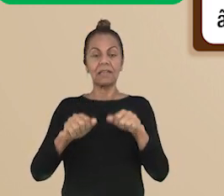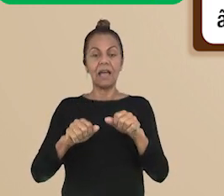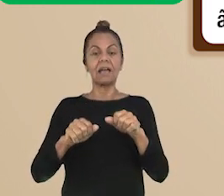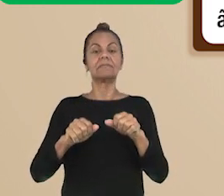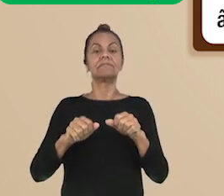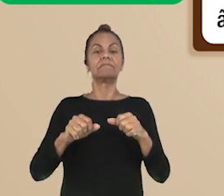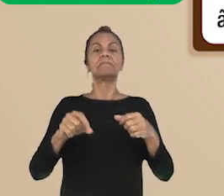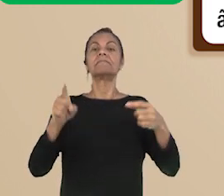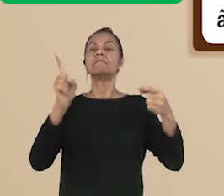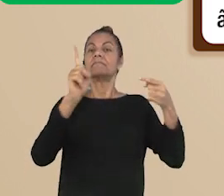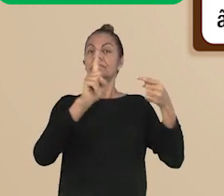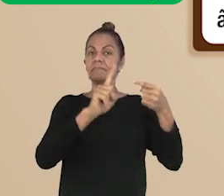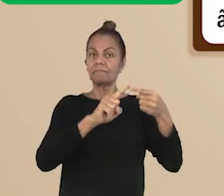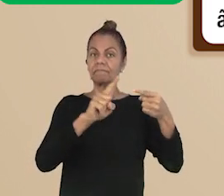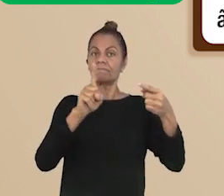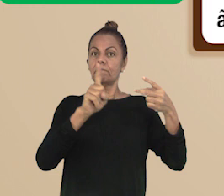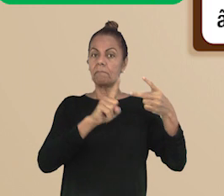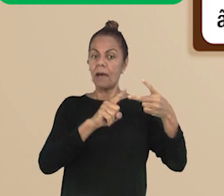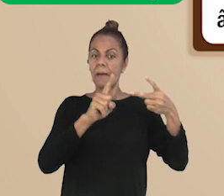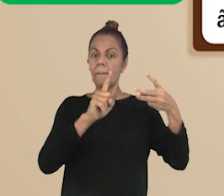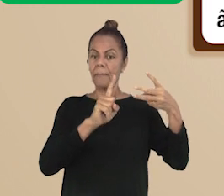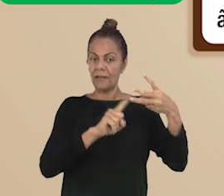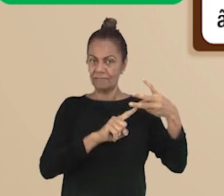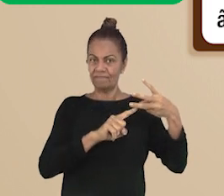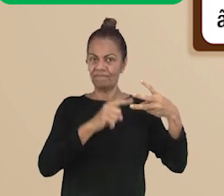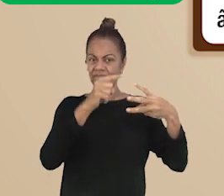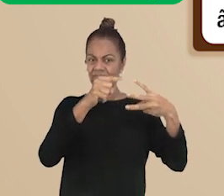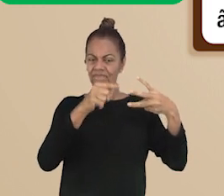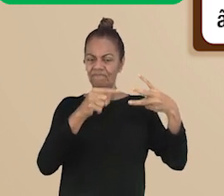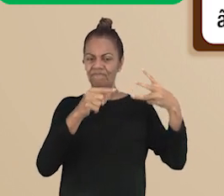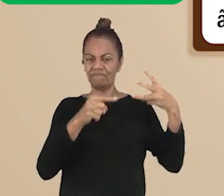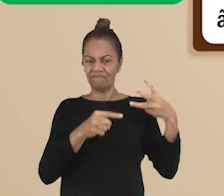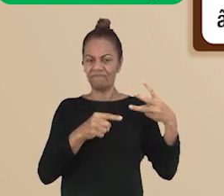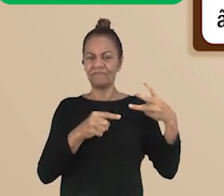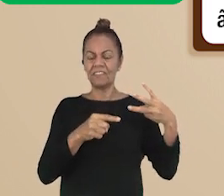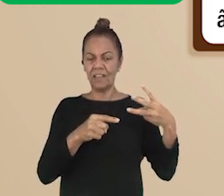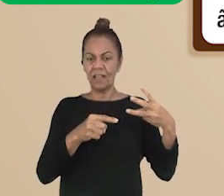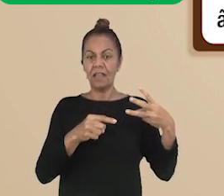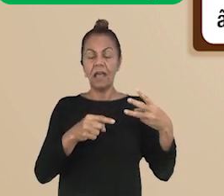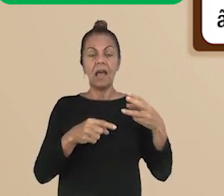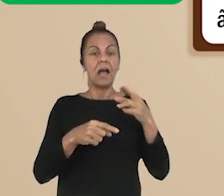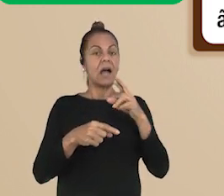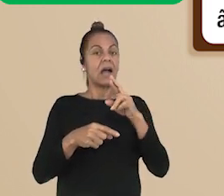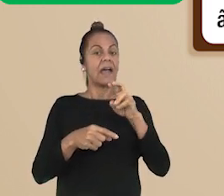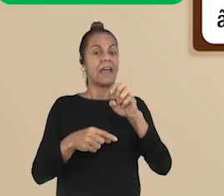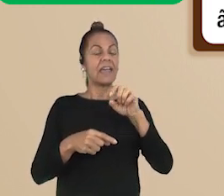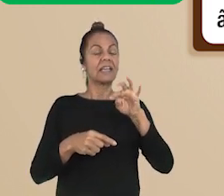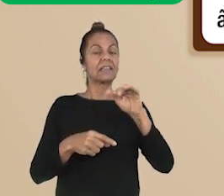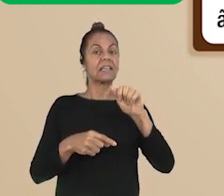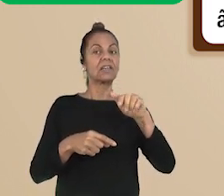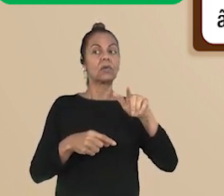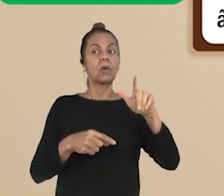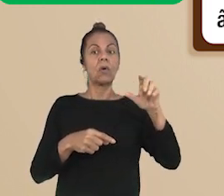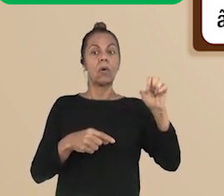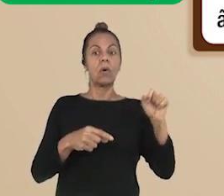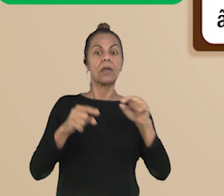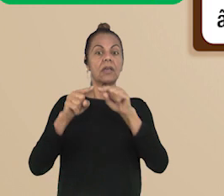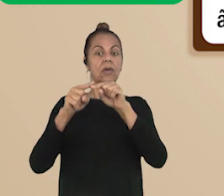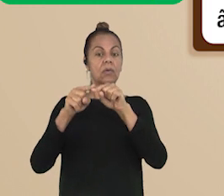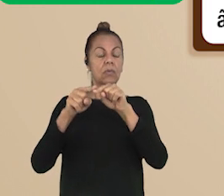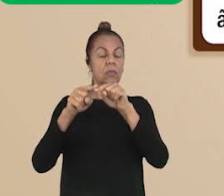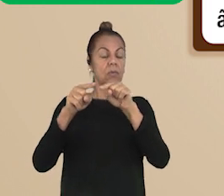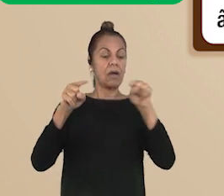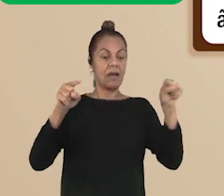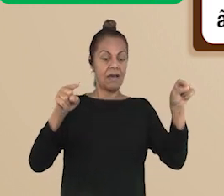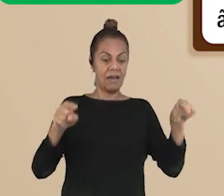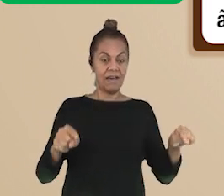ângulos. Podemos chamá-los de acutângulo, obtusângulo e retângulo. Os retângulos e quadrados,